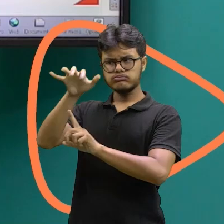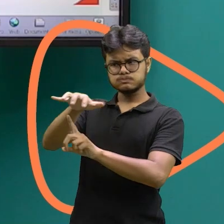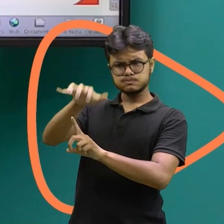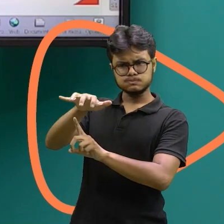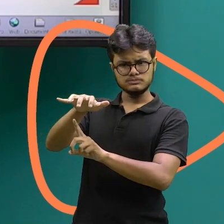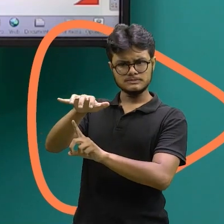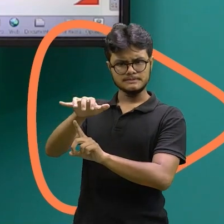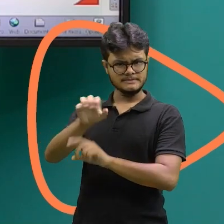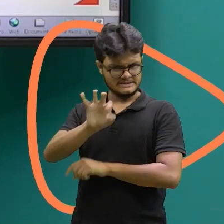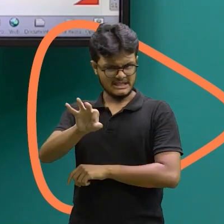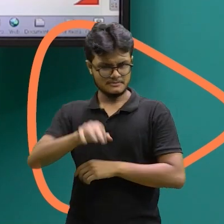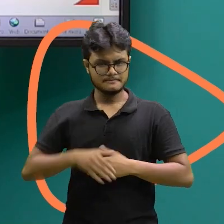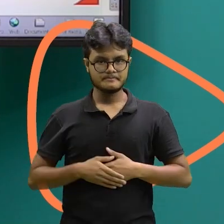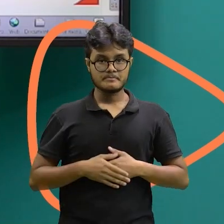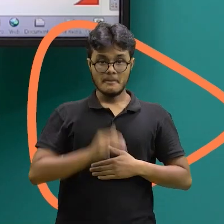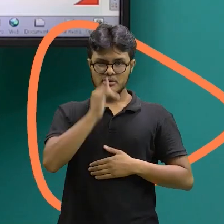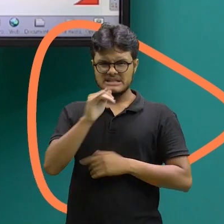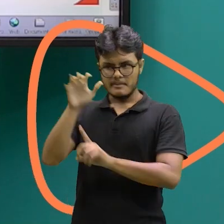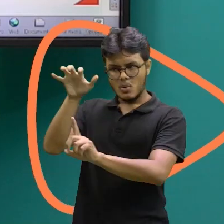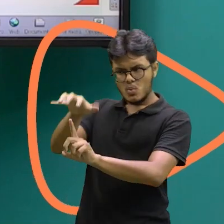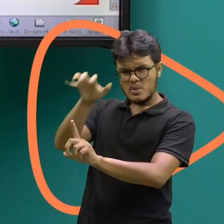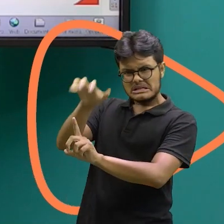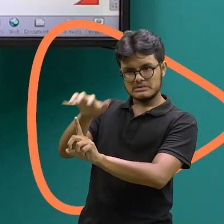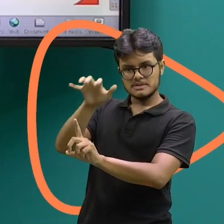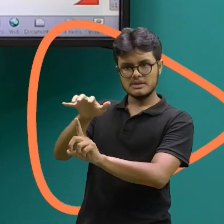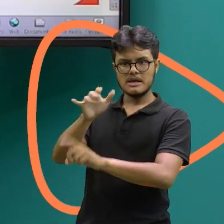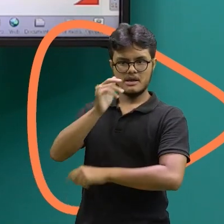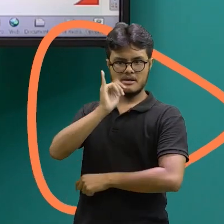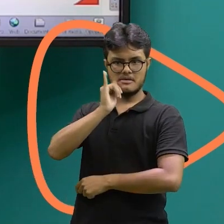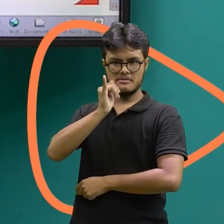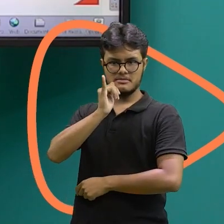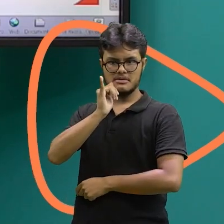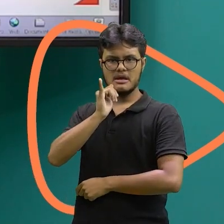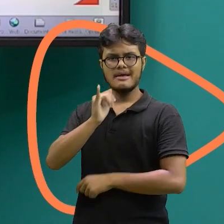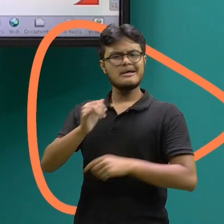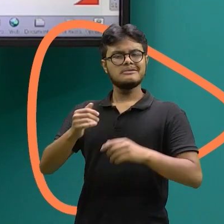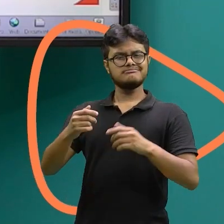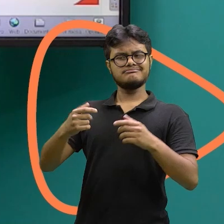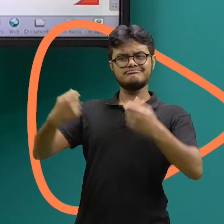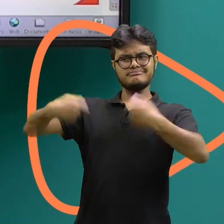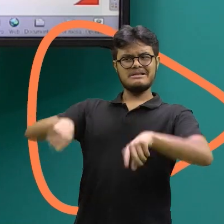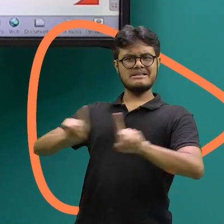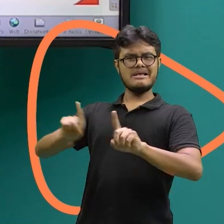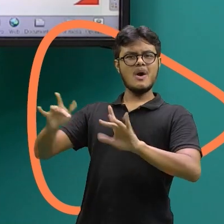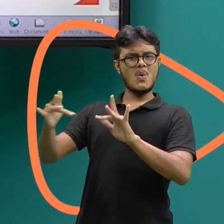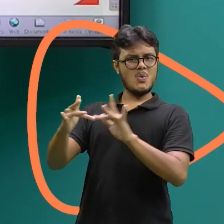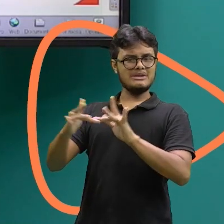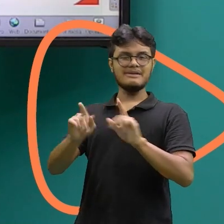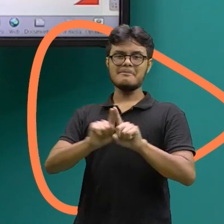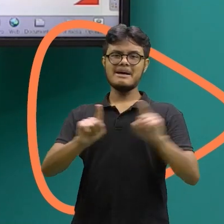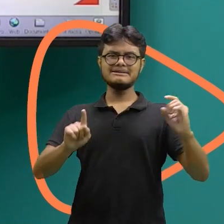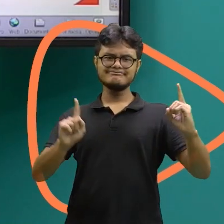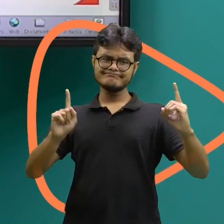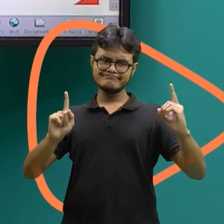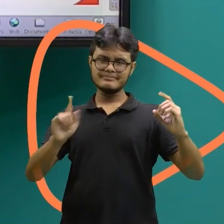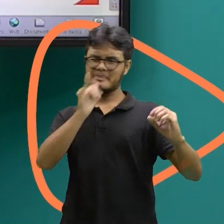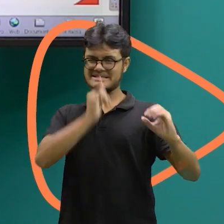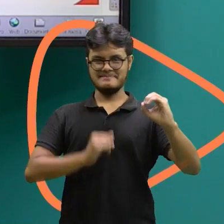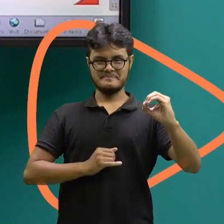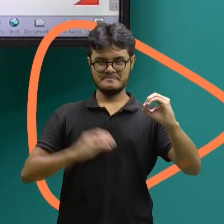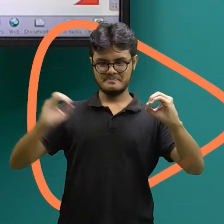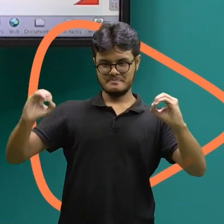No processo de eletrização por indução, eu não preciso manter um contato, basta eu aproximar um corpo